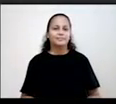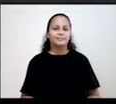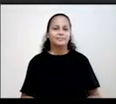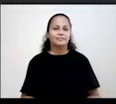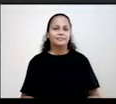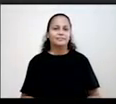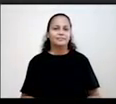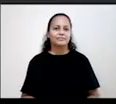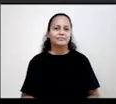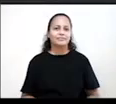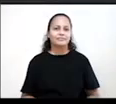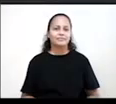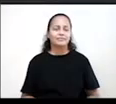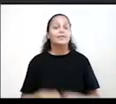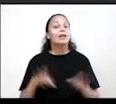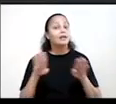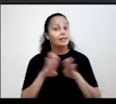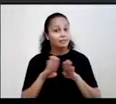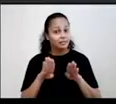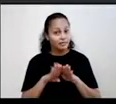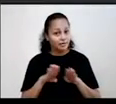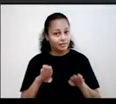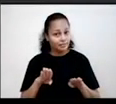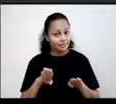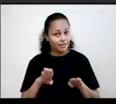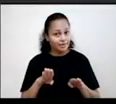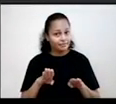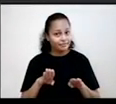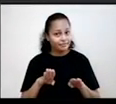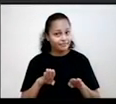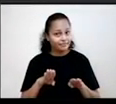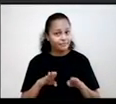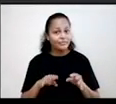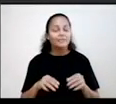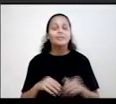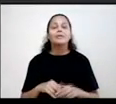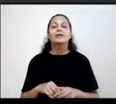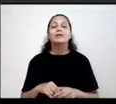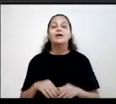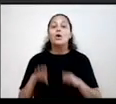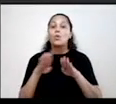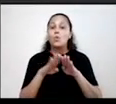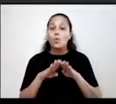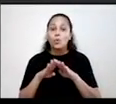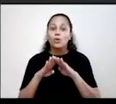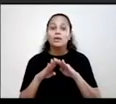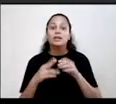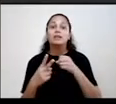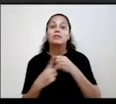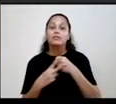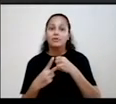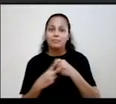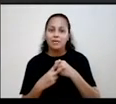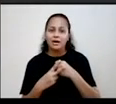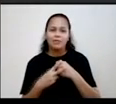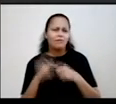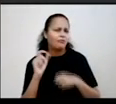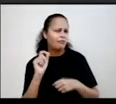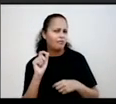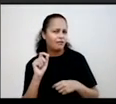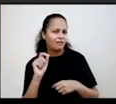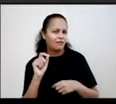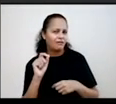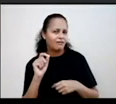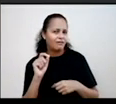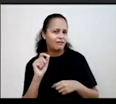E aí, a gente tem que falar também sobre concordância verbal. Não é? O que seria essa concordância verbal?